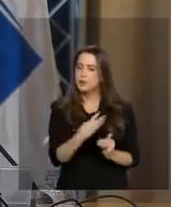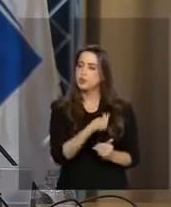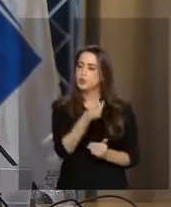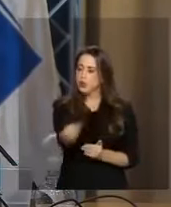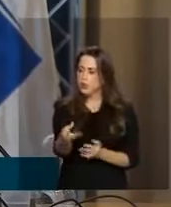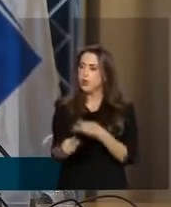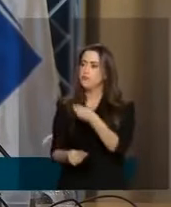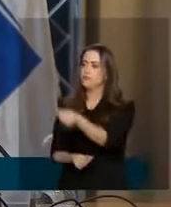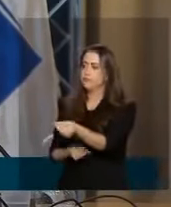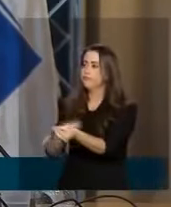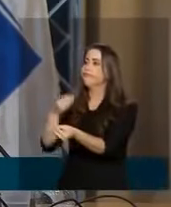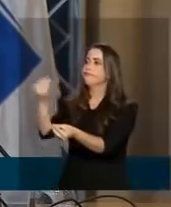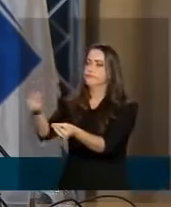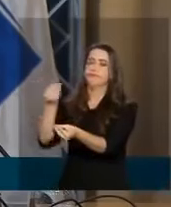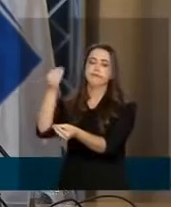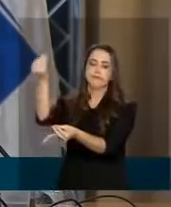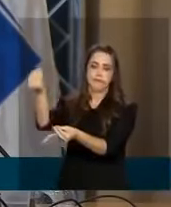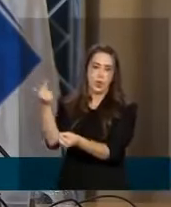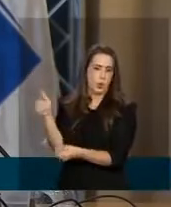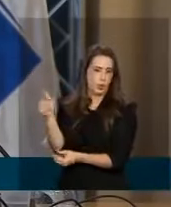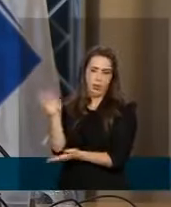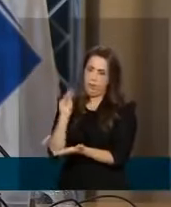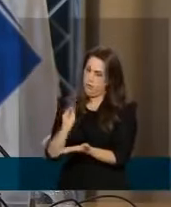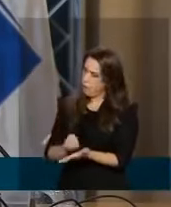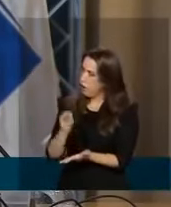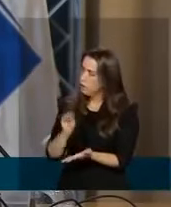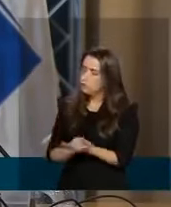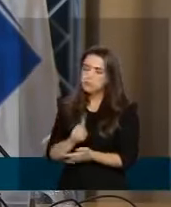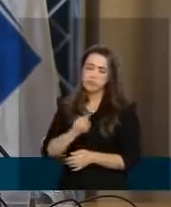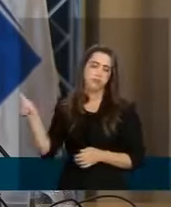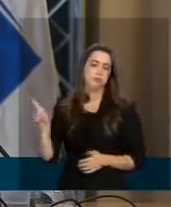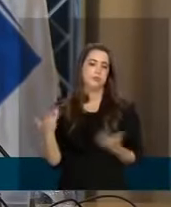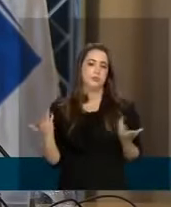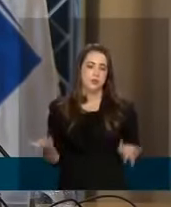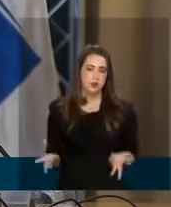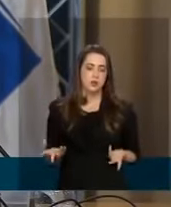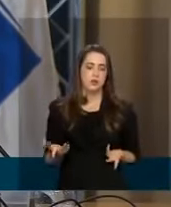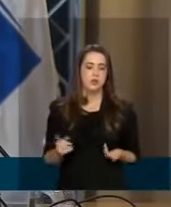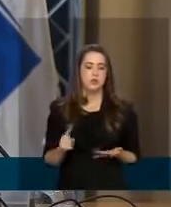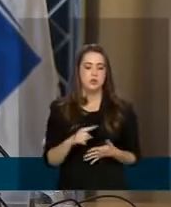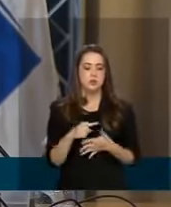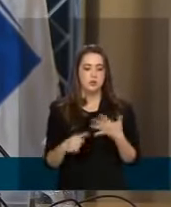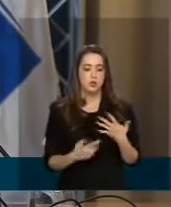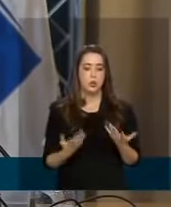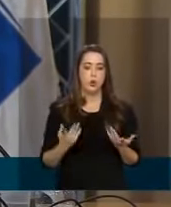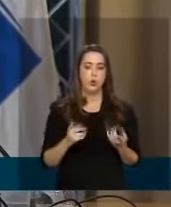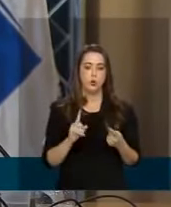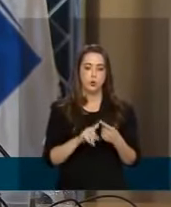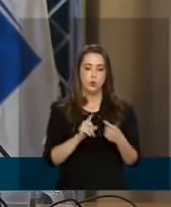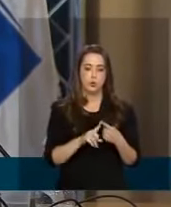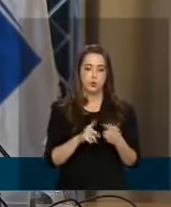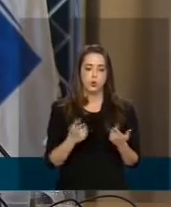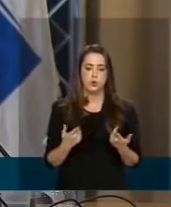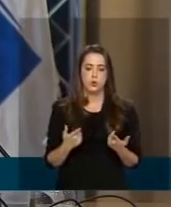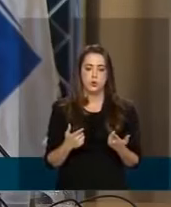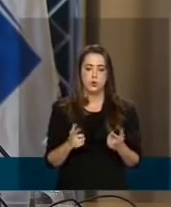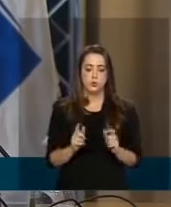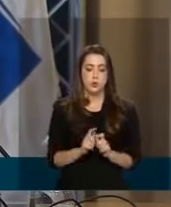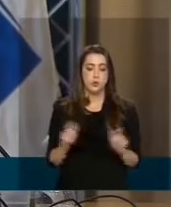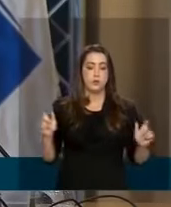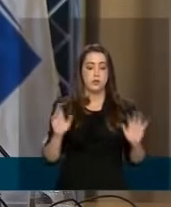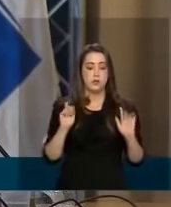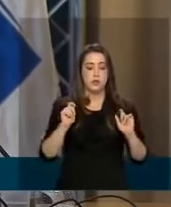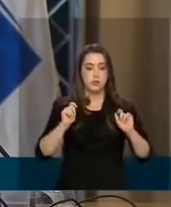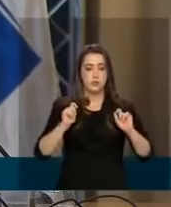Ministério distribui, não falta testes nos laboratórios relacionados às reações de amplificação